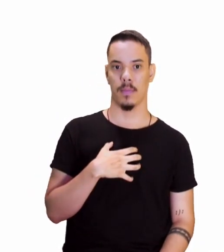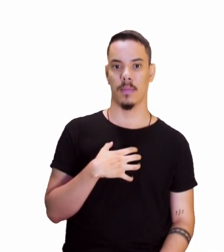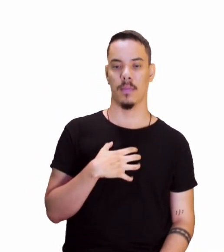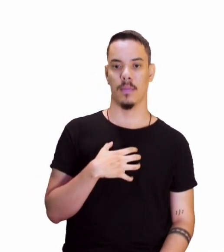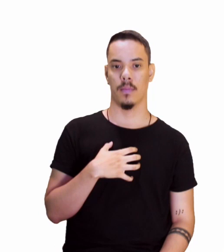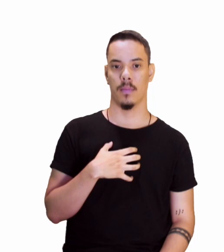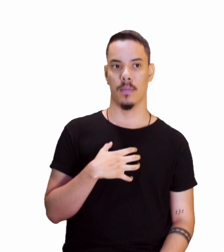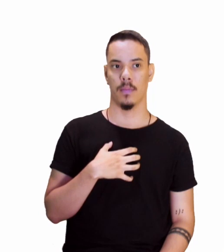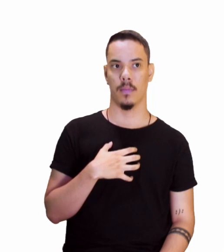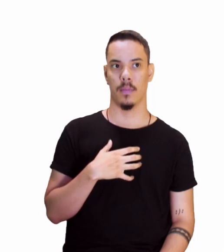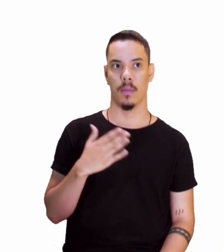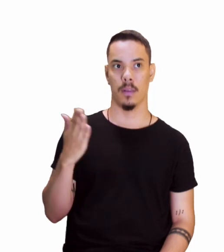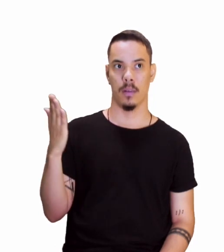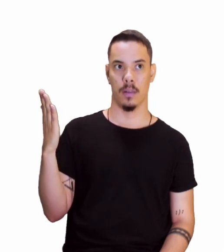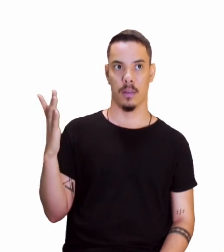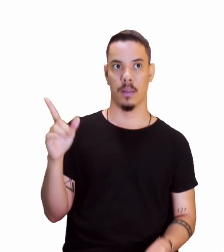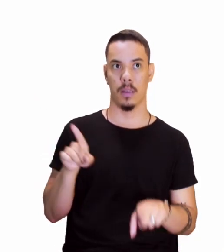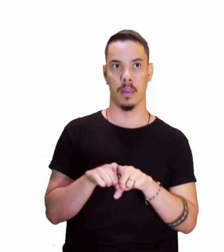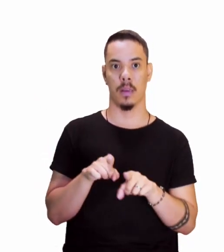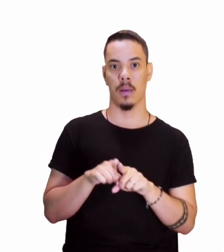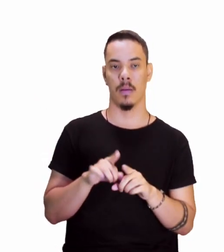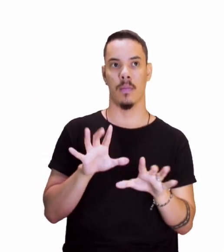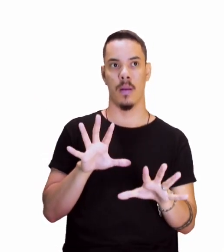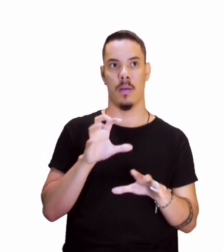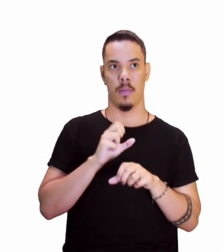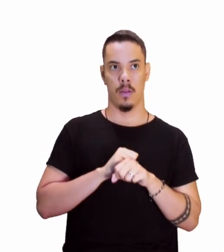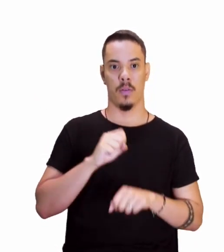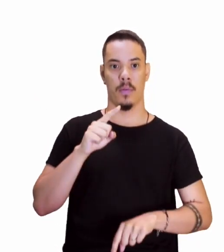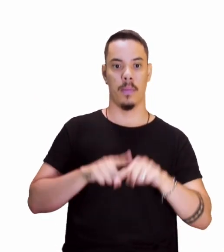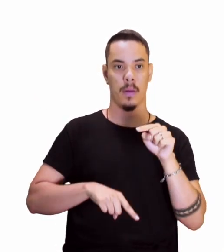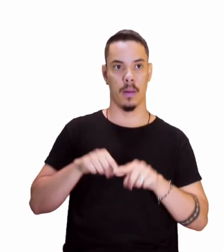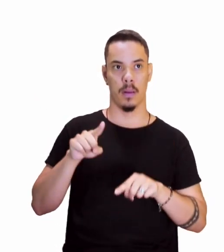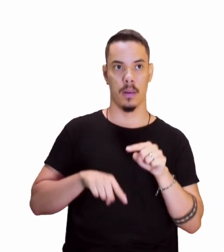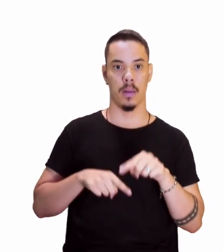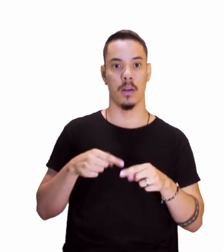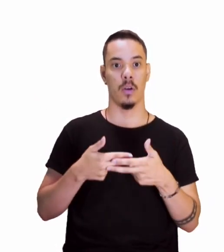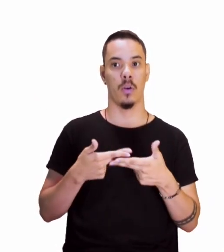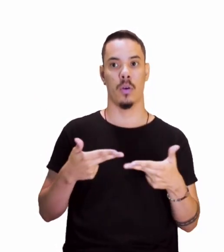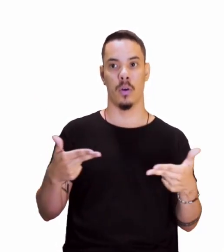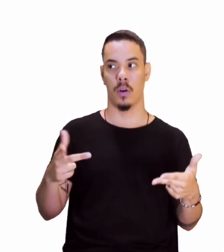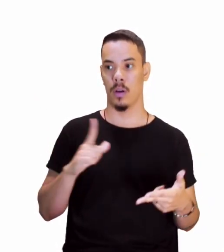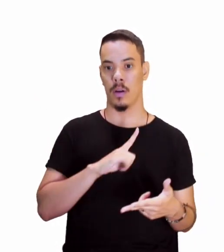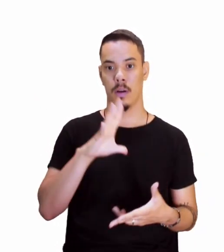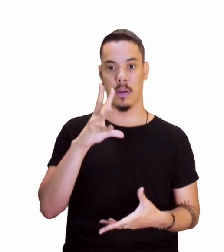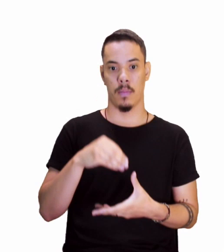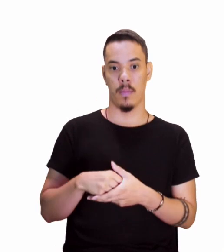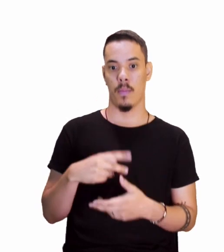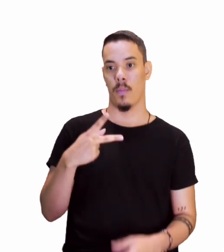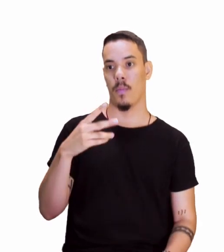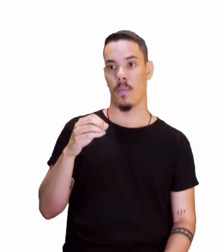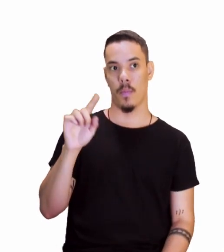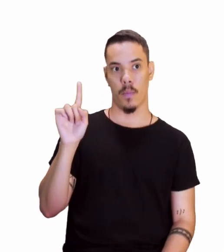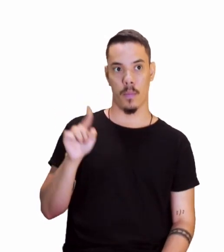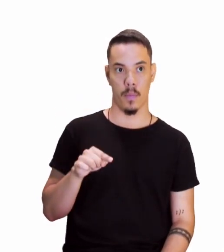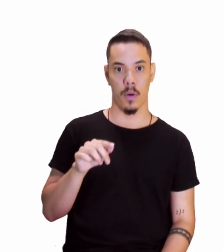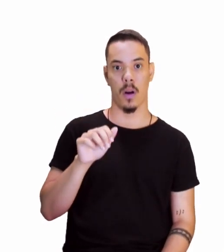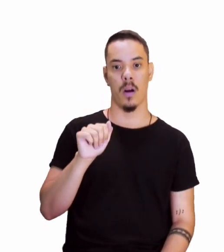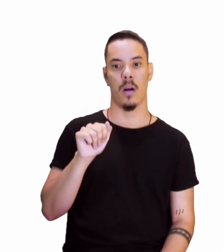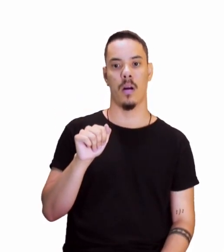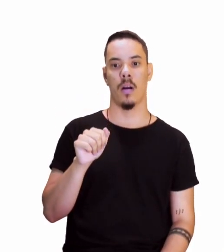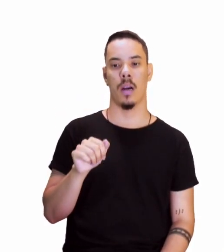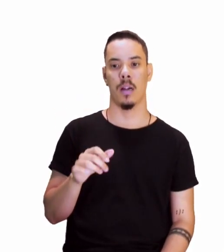inalar, ó, ou absorver. Há máquinas que aspiram o pó do